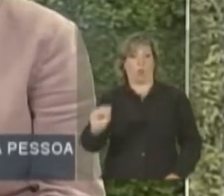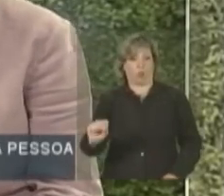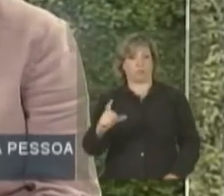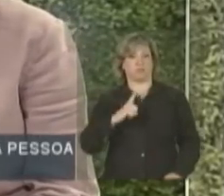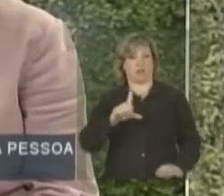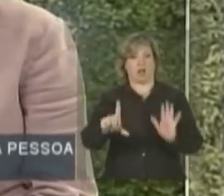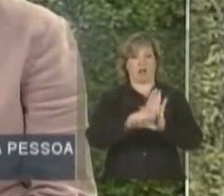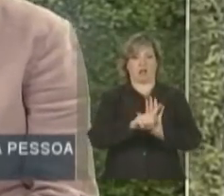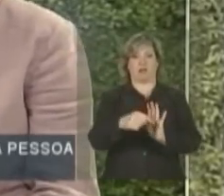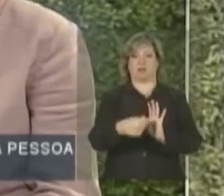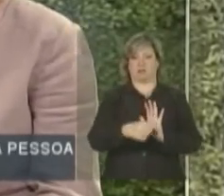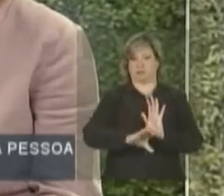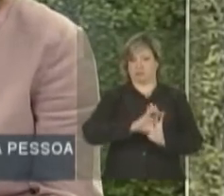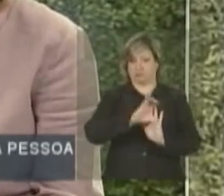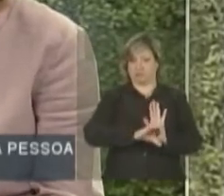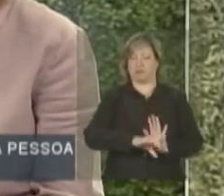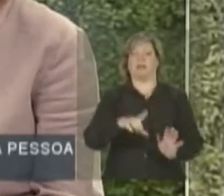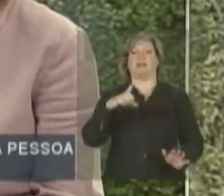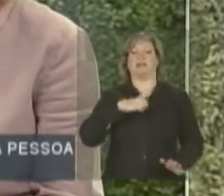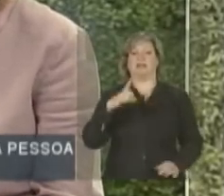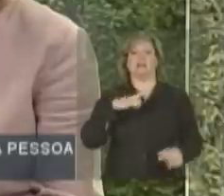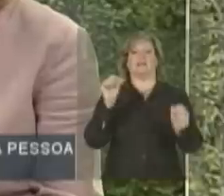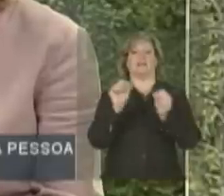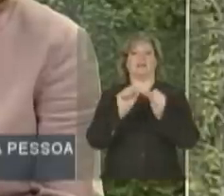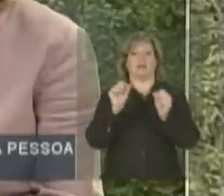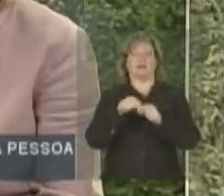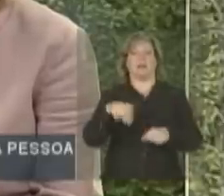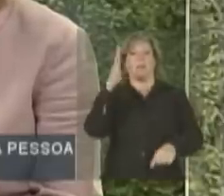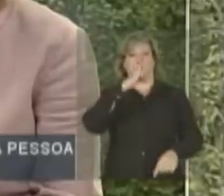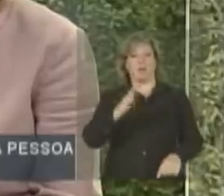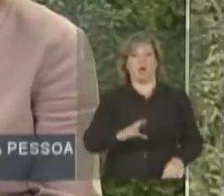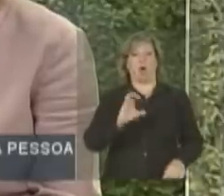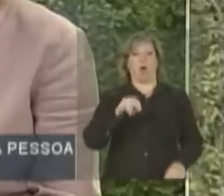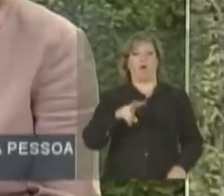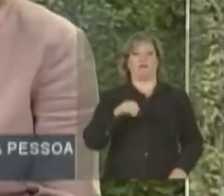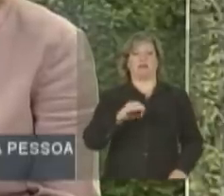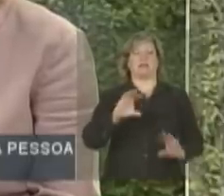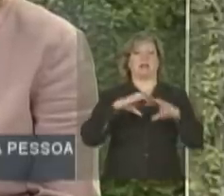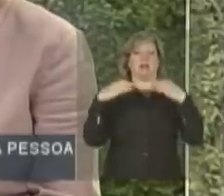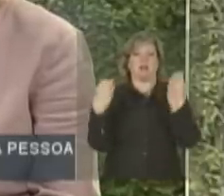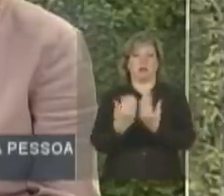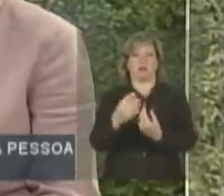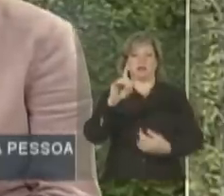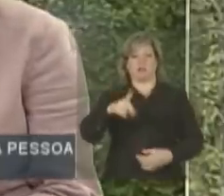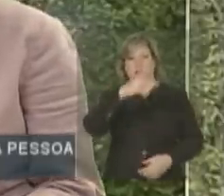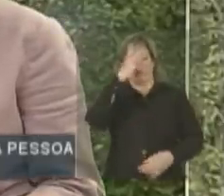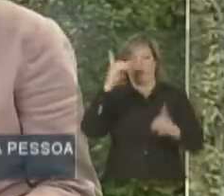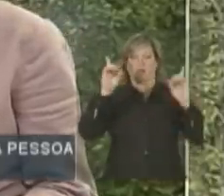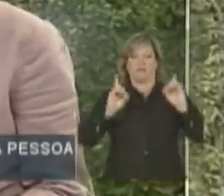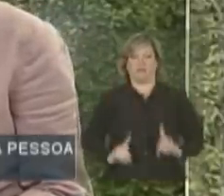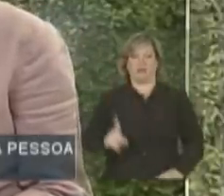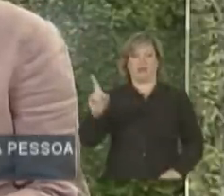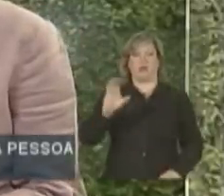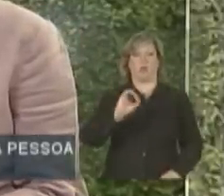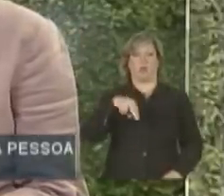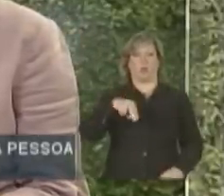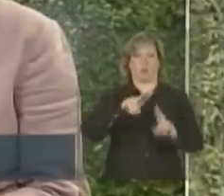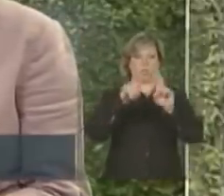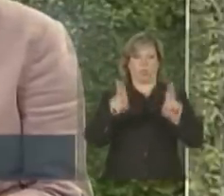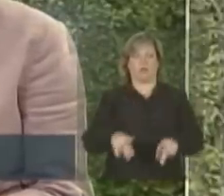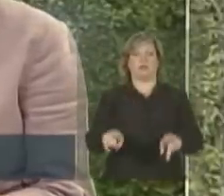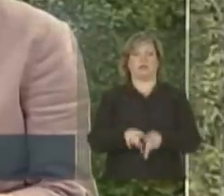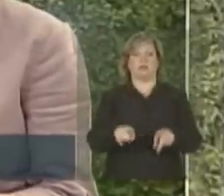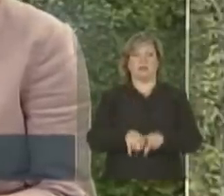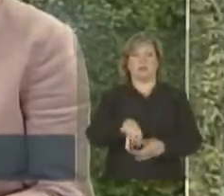foi ampliada com a ratificação pelo Brasil da Convenção sobre os Direitos da Pessoa com Deficiência das Nações Unidas e do